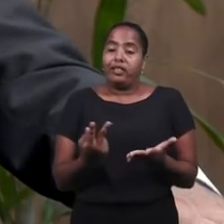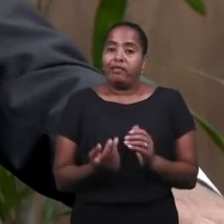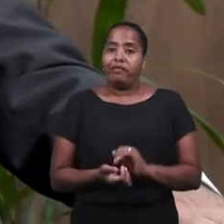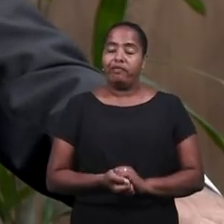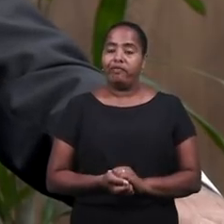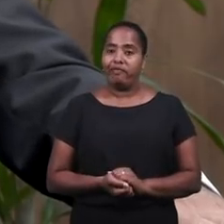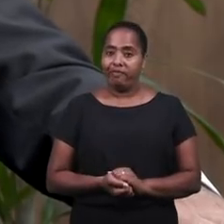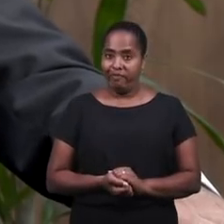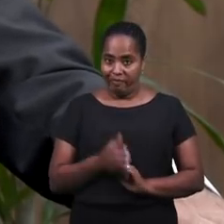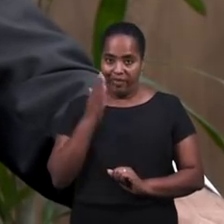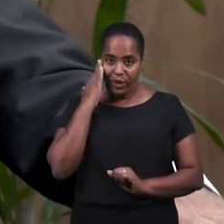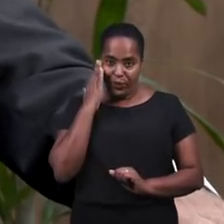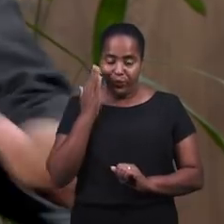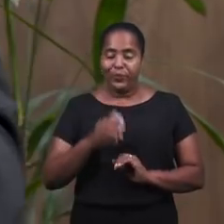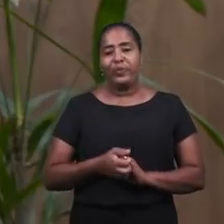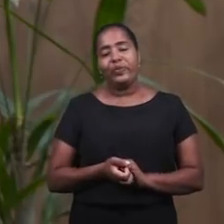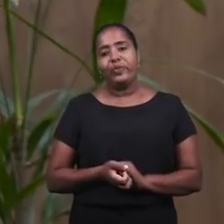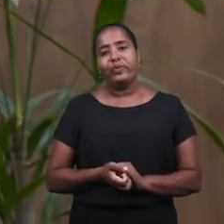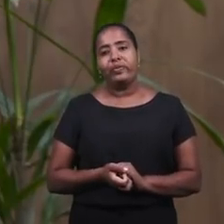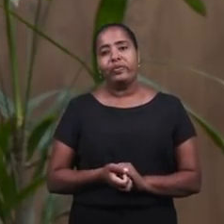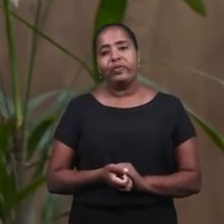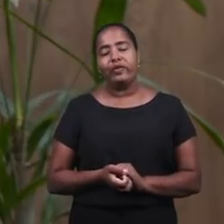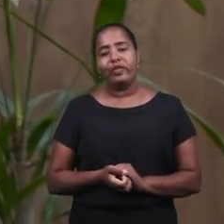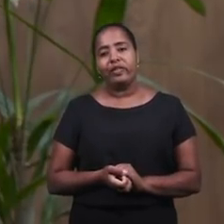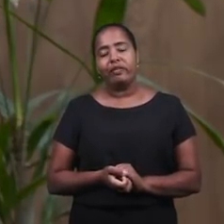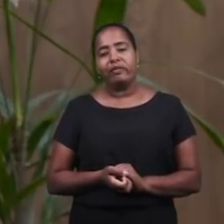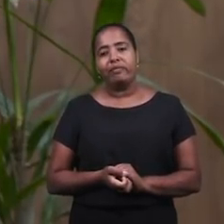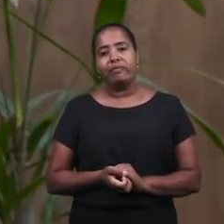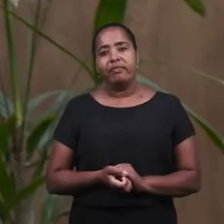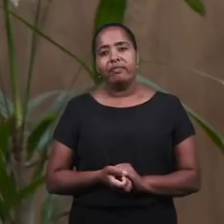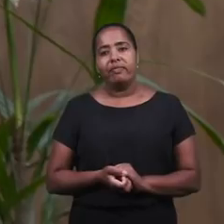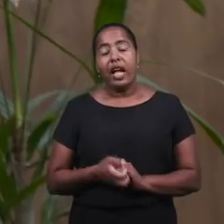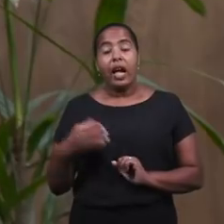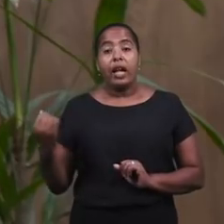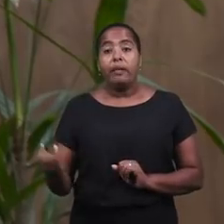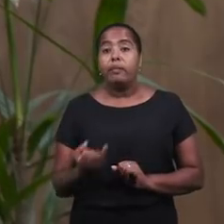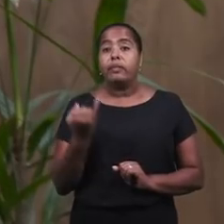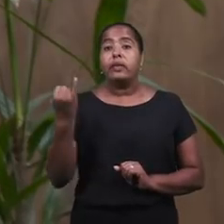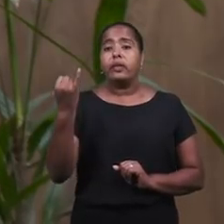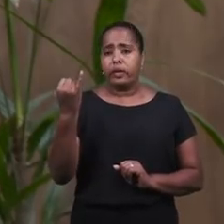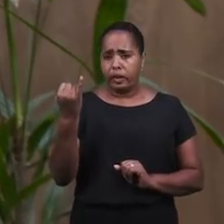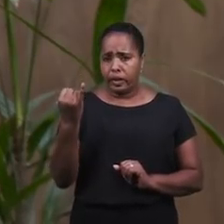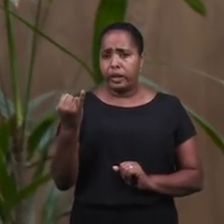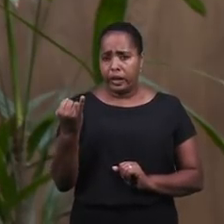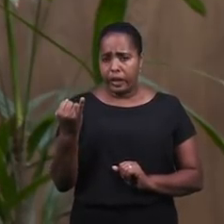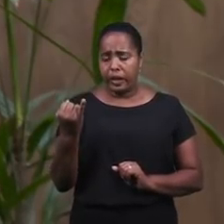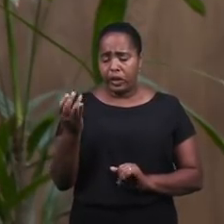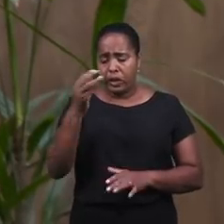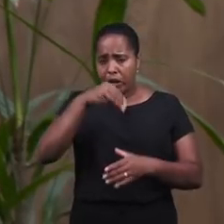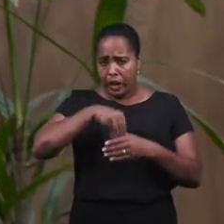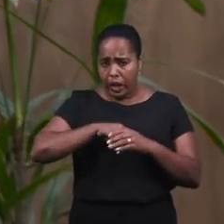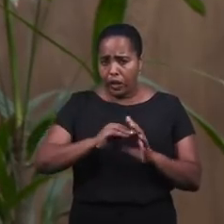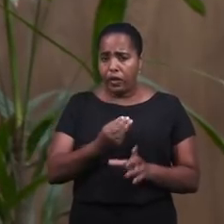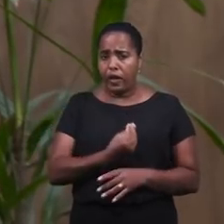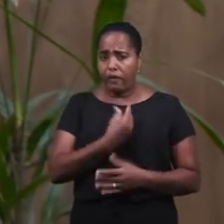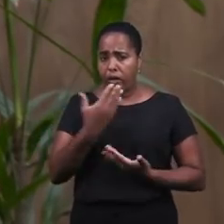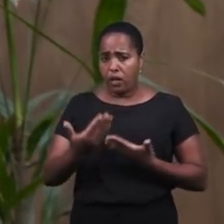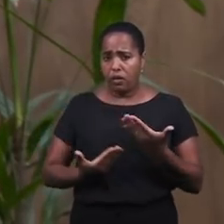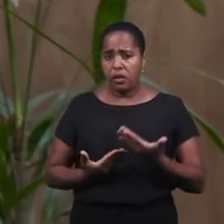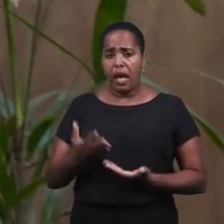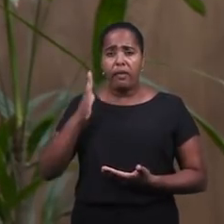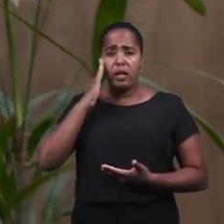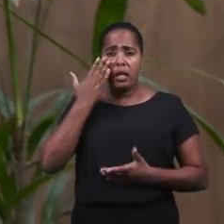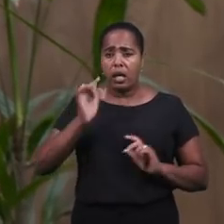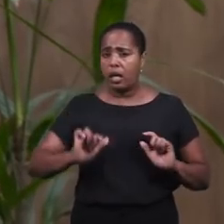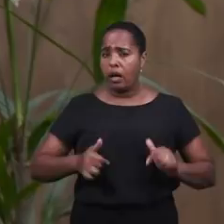desapareceu. Entendeu? Então, isso é muito importante na vida da igreja,